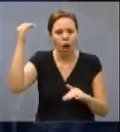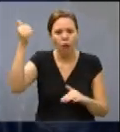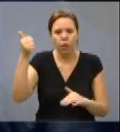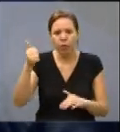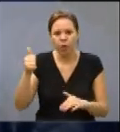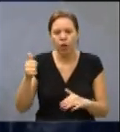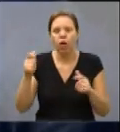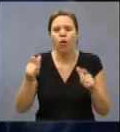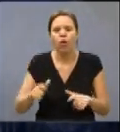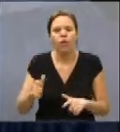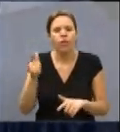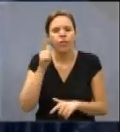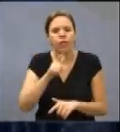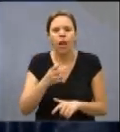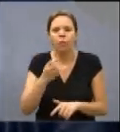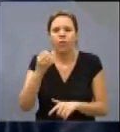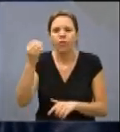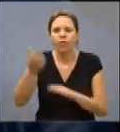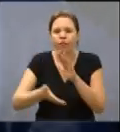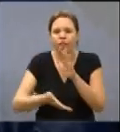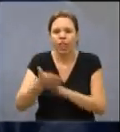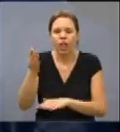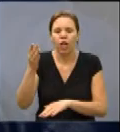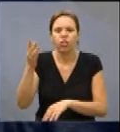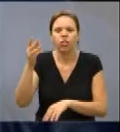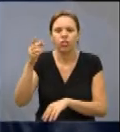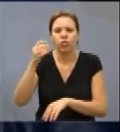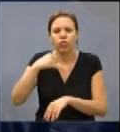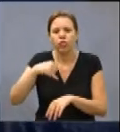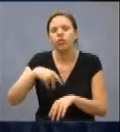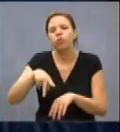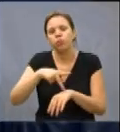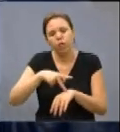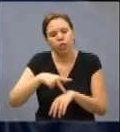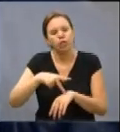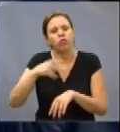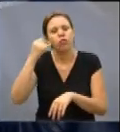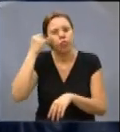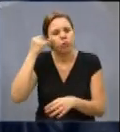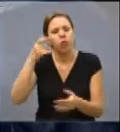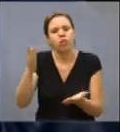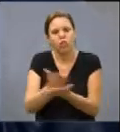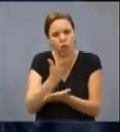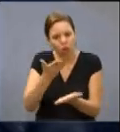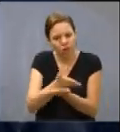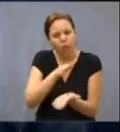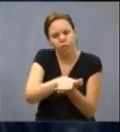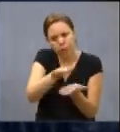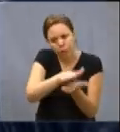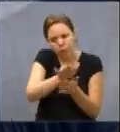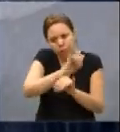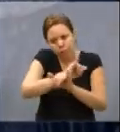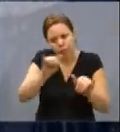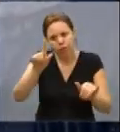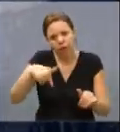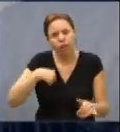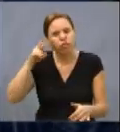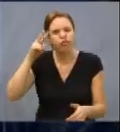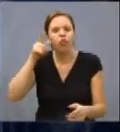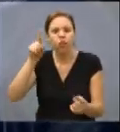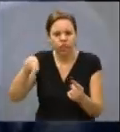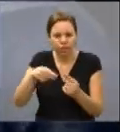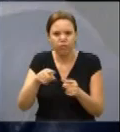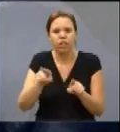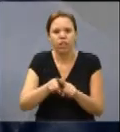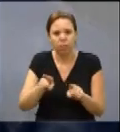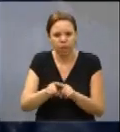é onde você ganha uma viagem para o Japão e o seu livro é publicado. E eu vou chegar lá e vou ter minha história. E aí